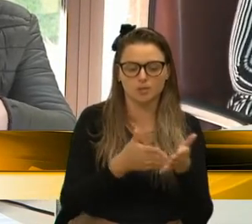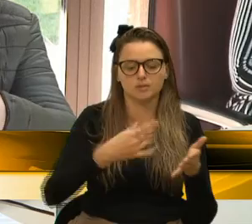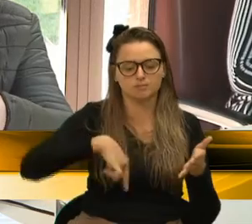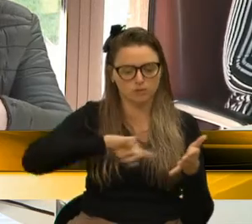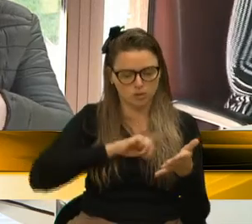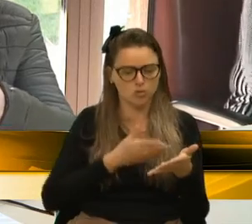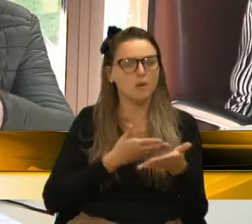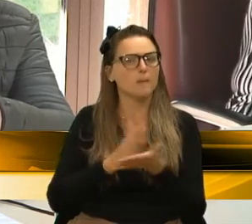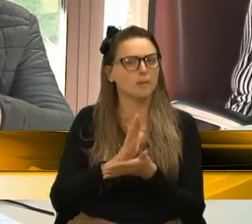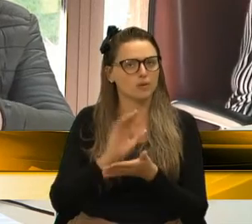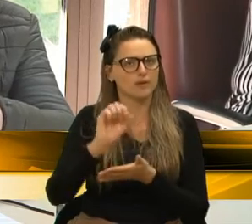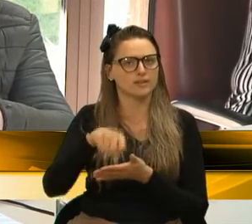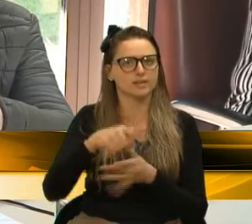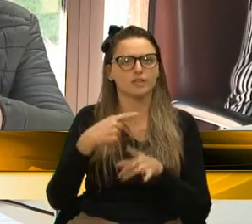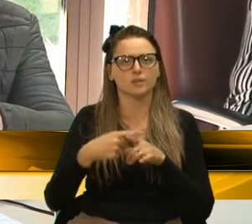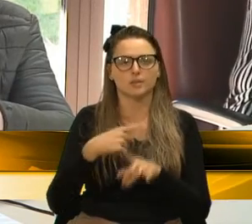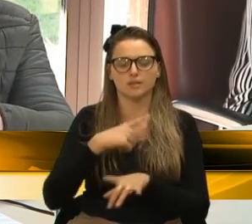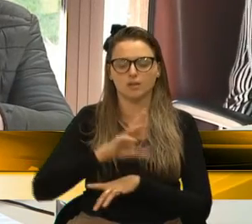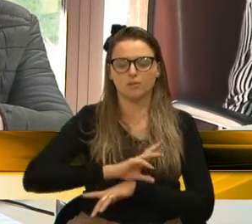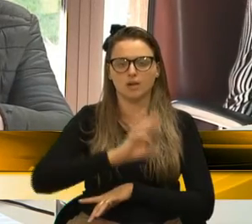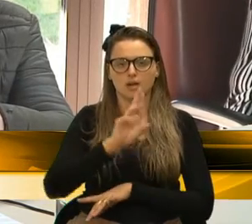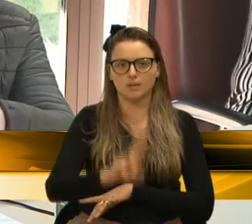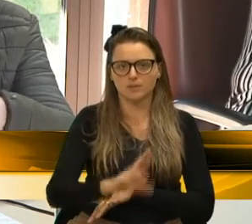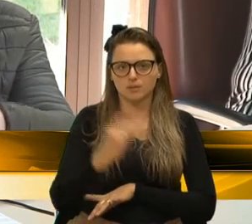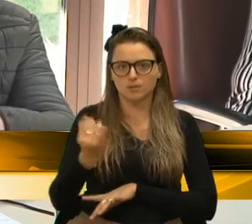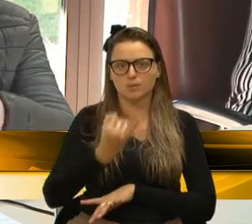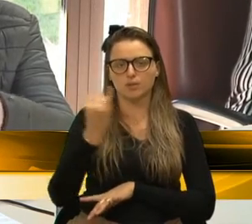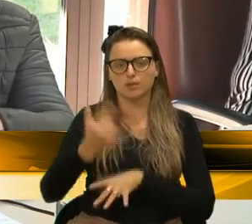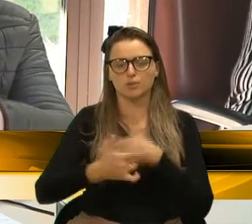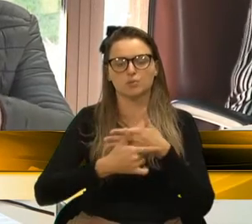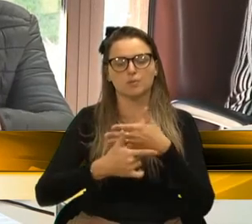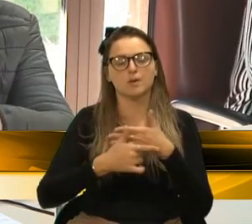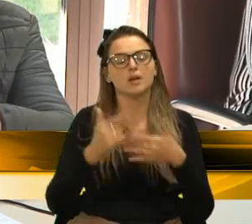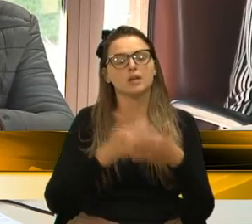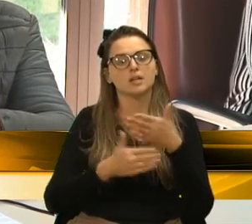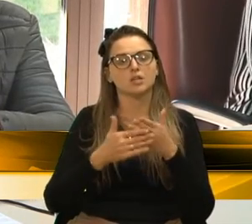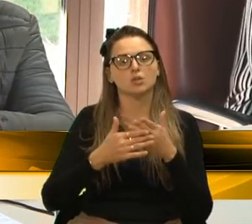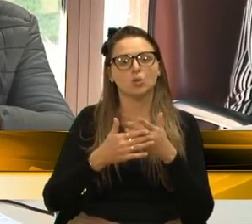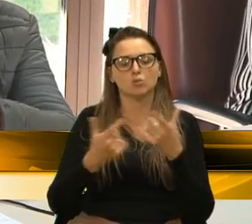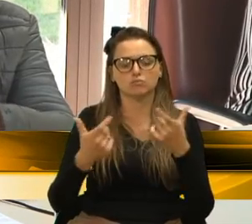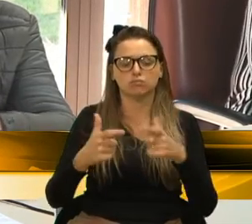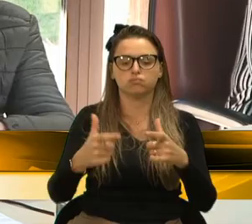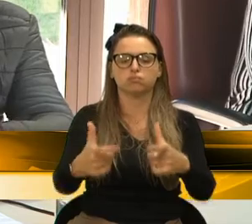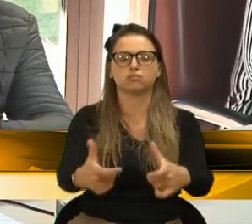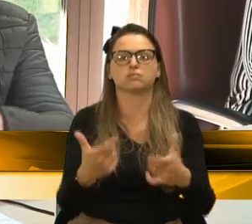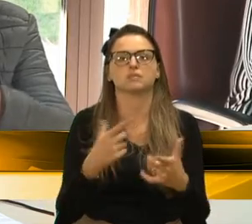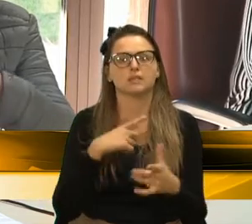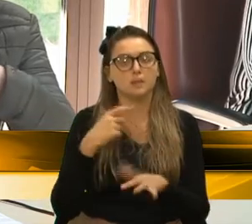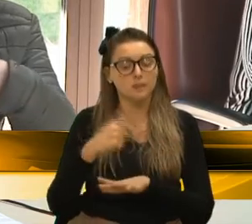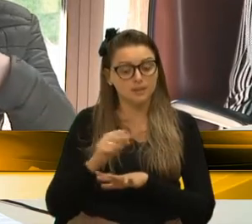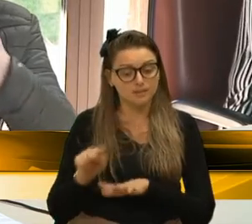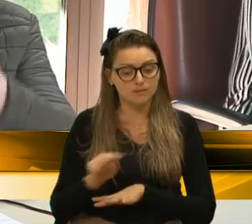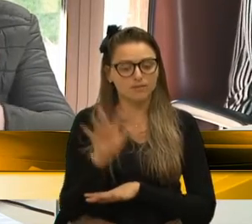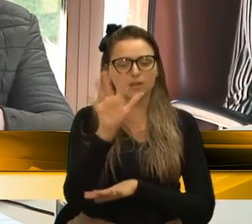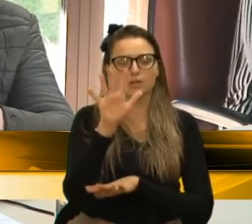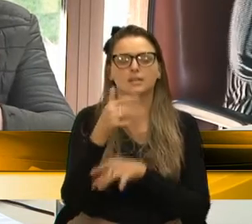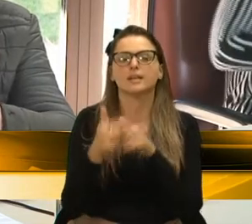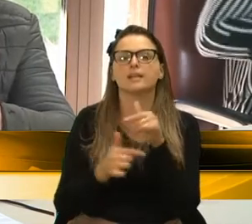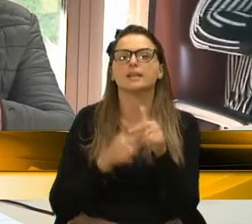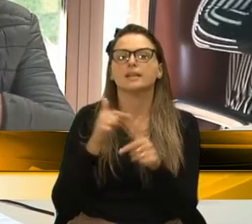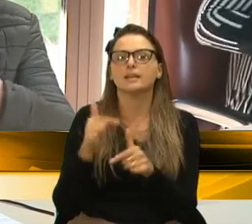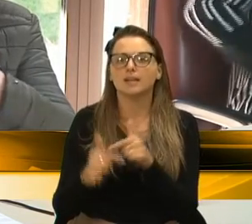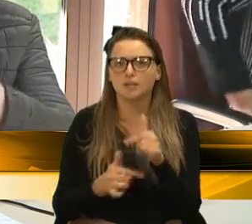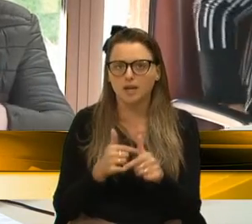plenário, pela representatividade que tem a Avenida Júlio de Castilhos e todos os seus pontos históricos e culturais, e que a gente deve cada vez mais trabalhar